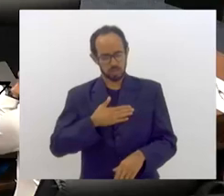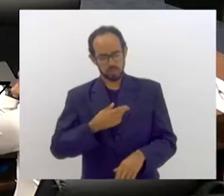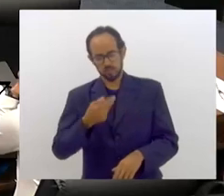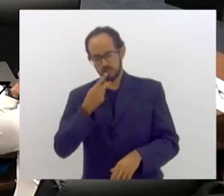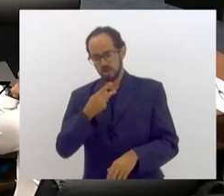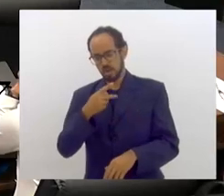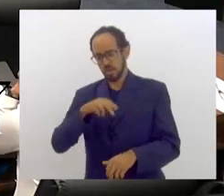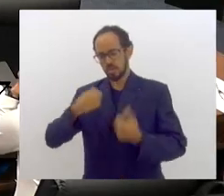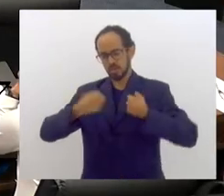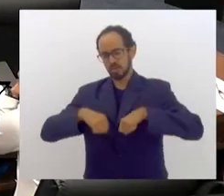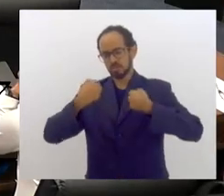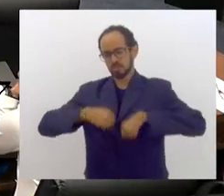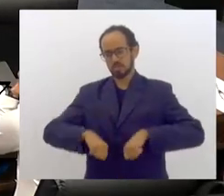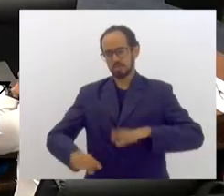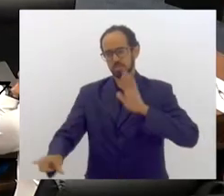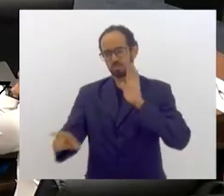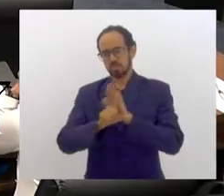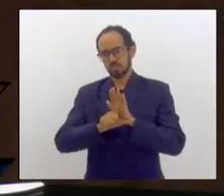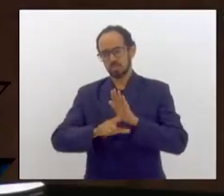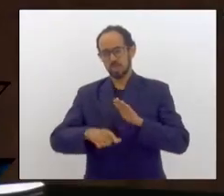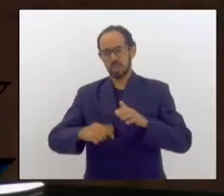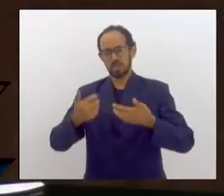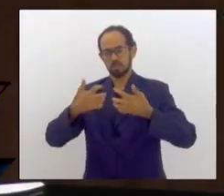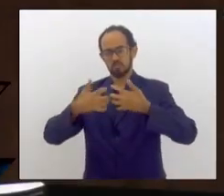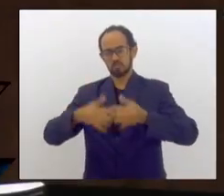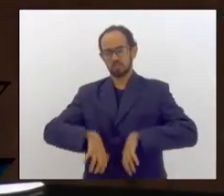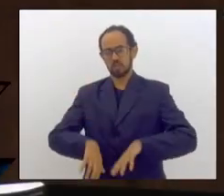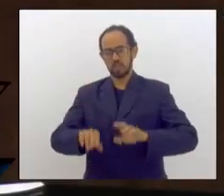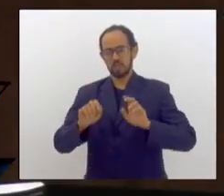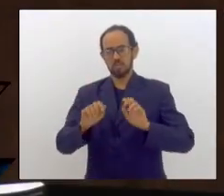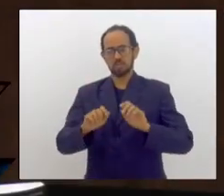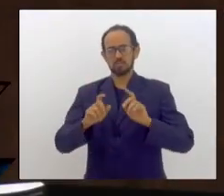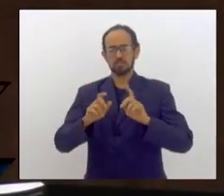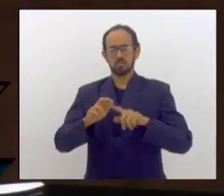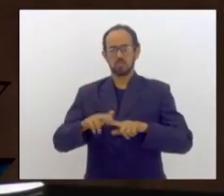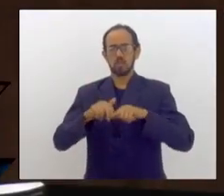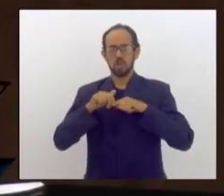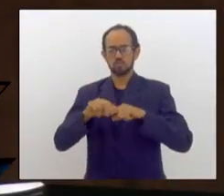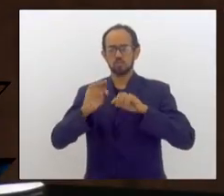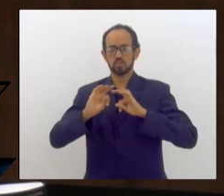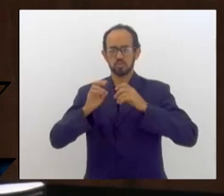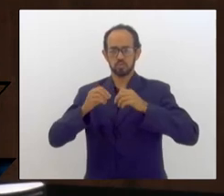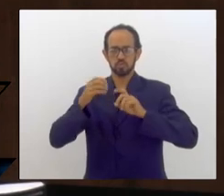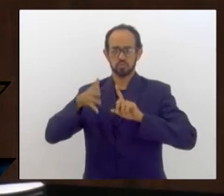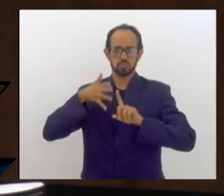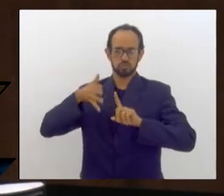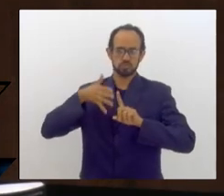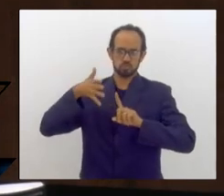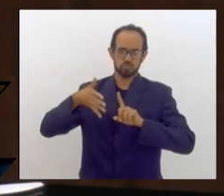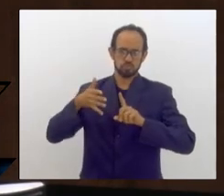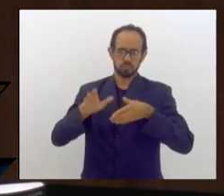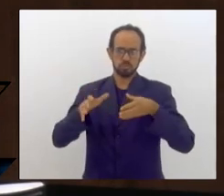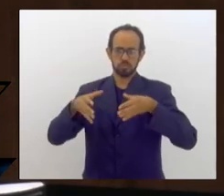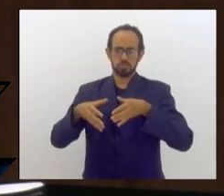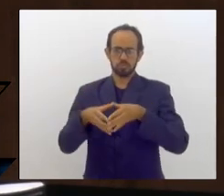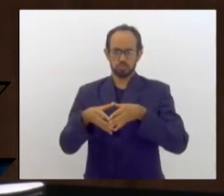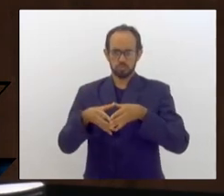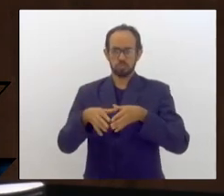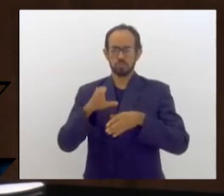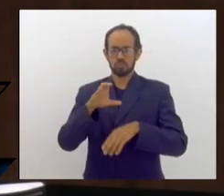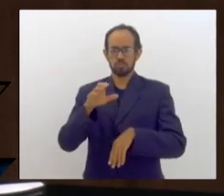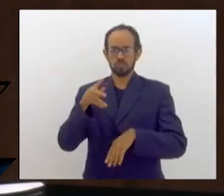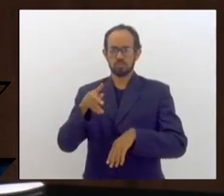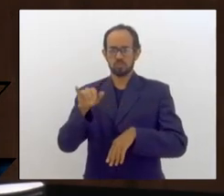a necessidade dessa lei existir diante de tudo que foi colocado aqui diante essa comissão parlamentar de